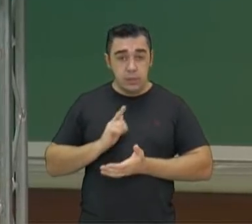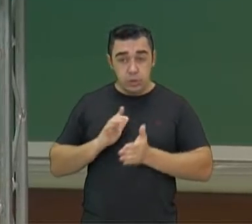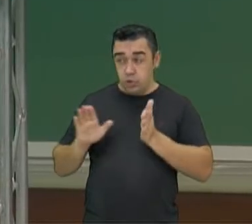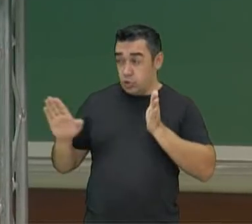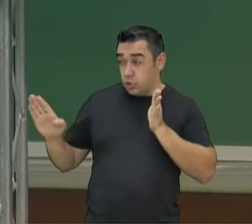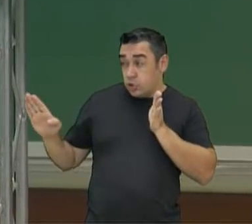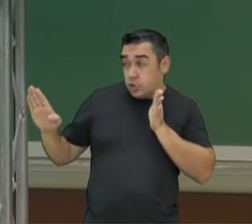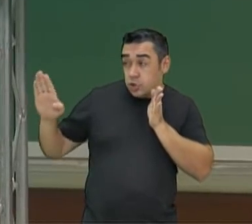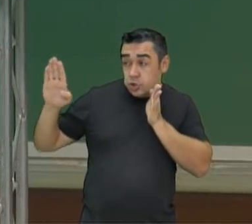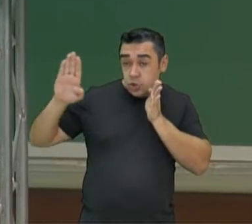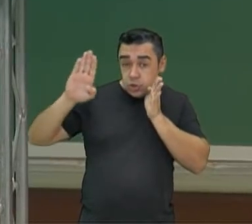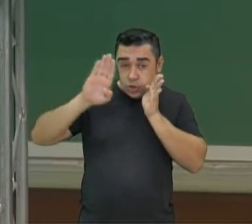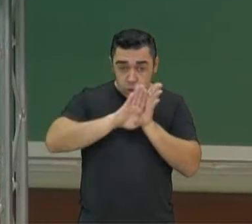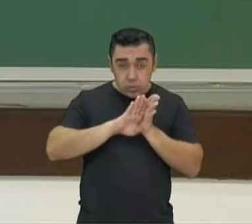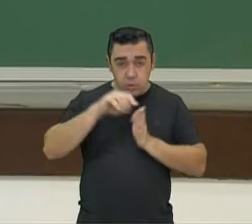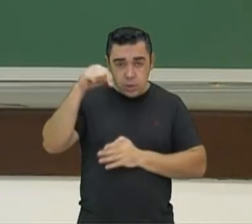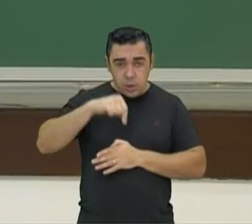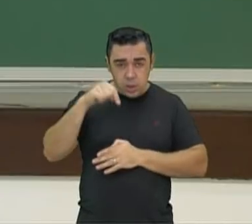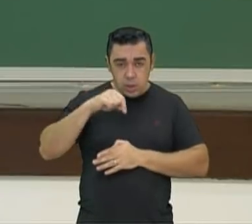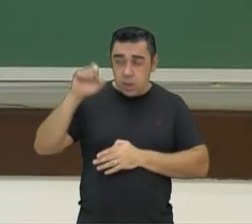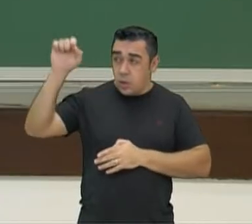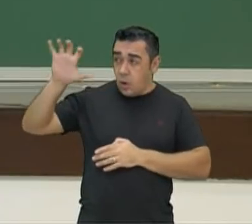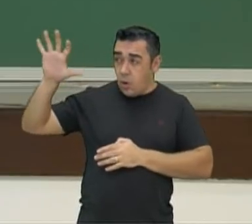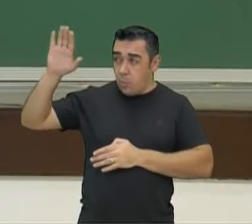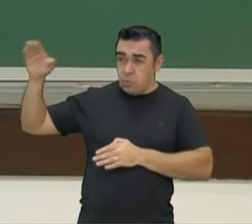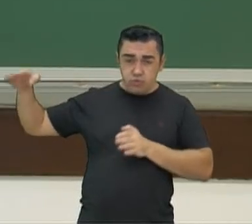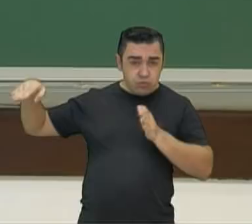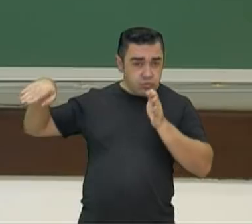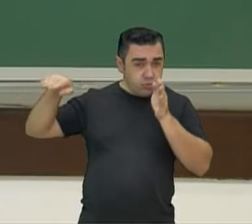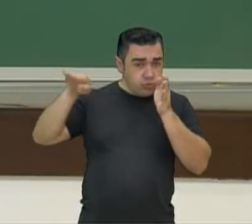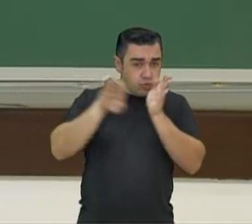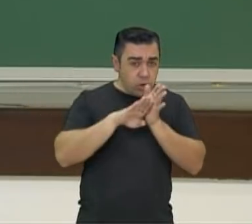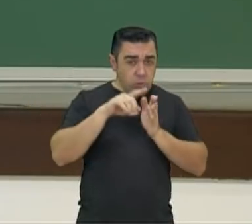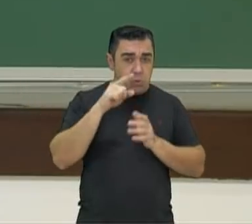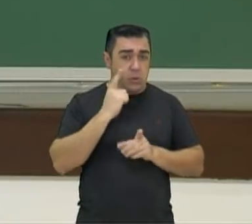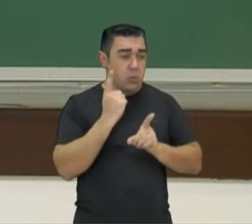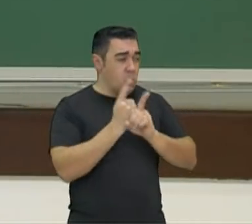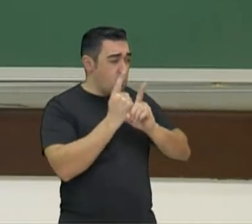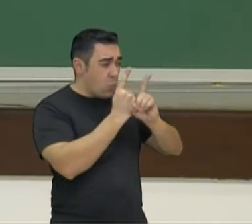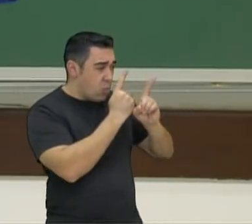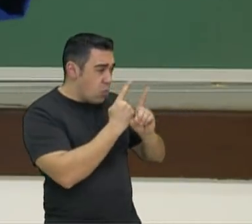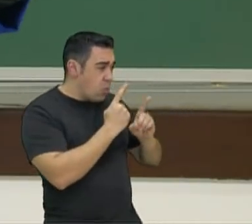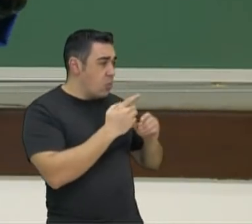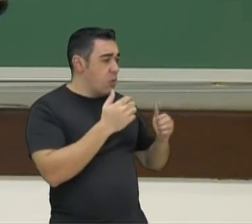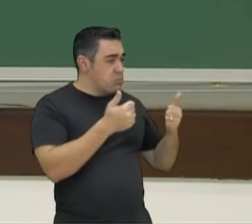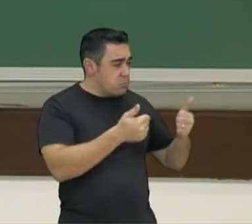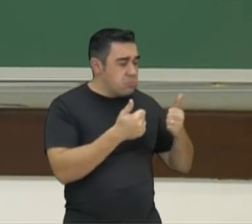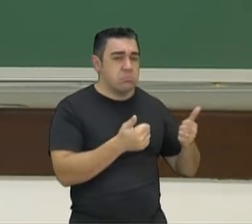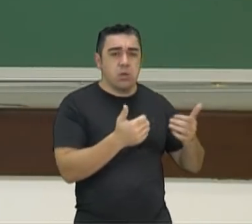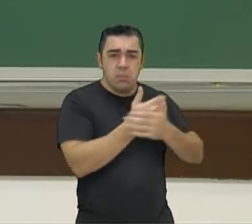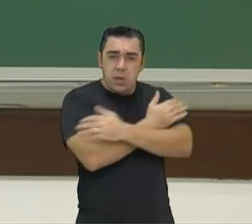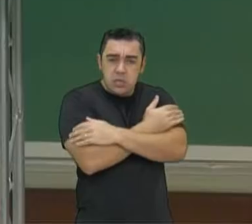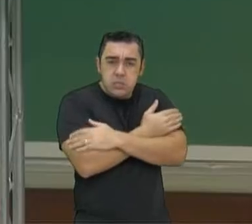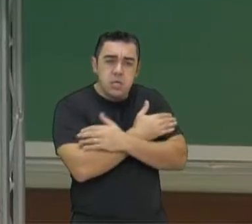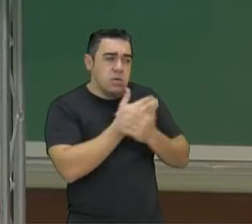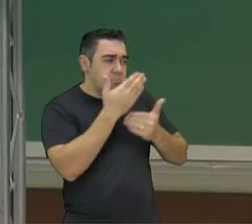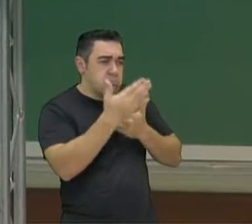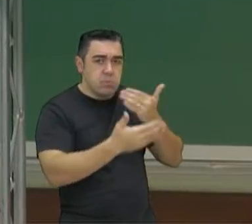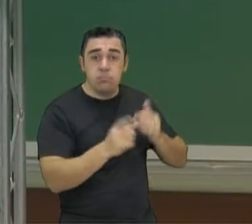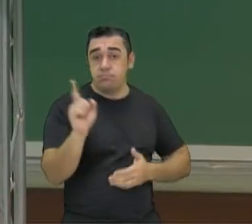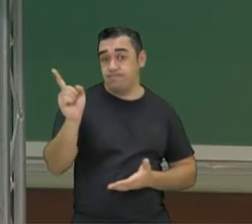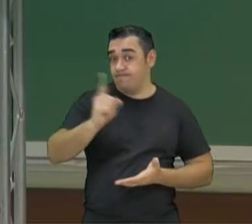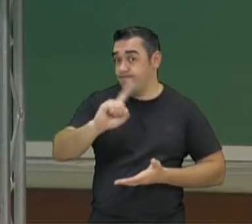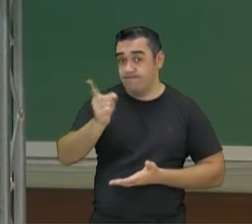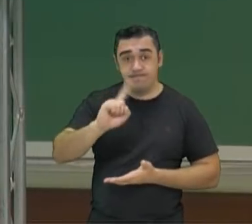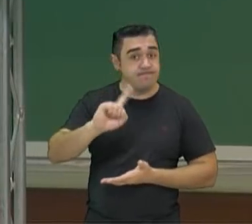dos europeus. Beleza, os europeus chegaram ali, encontraram aquela montanha e disseram, galera, tudo bom? Que bacana, vem cá, meus amigos. Não, foi